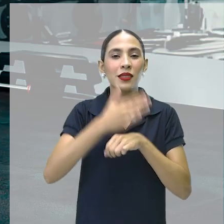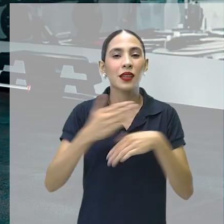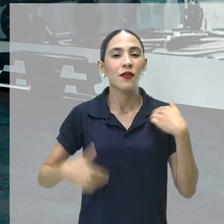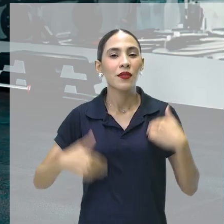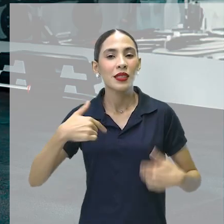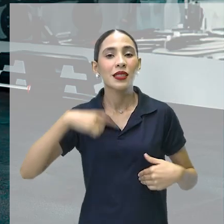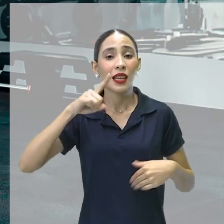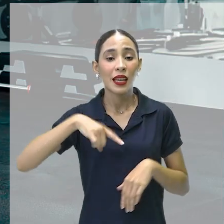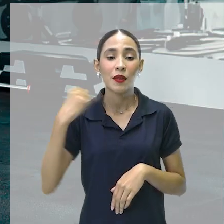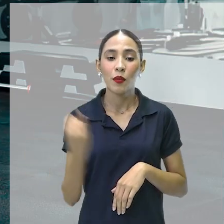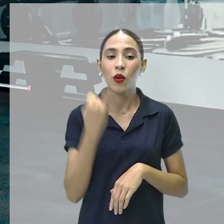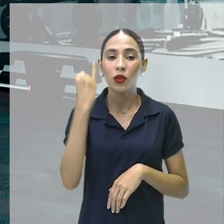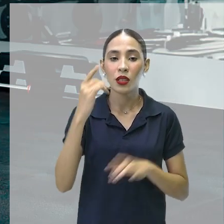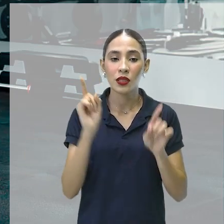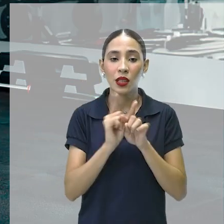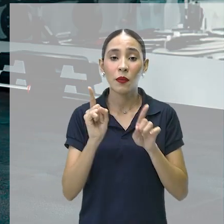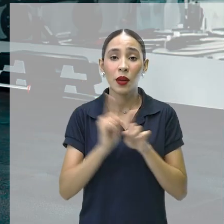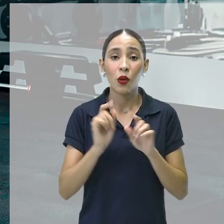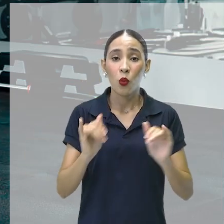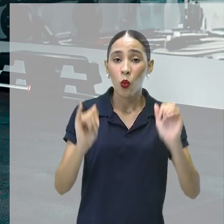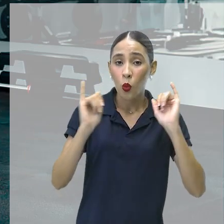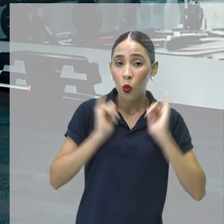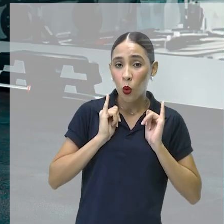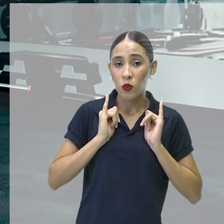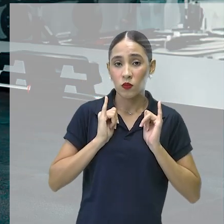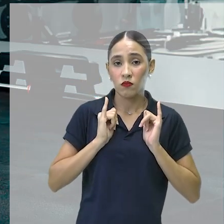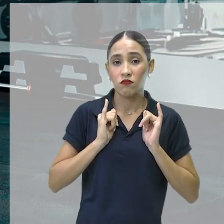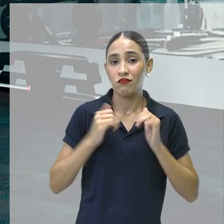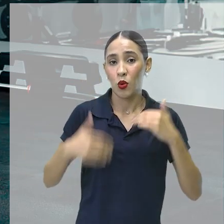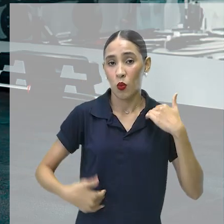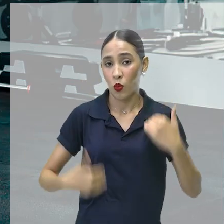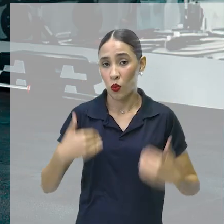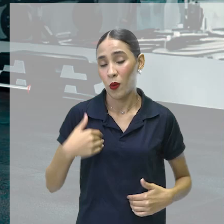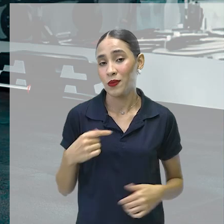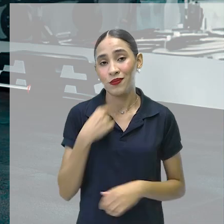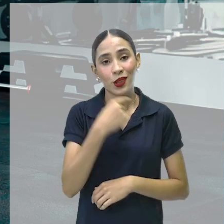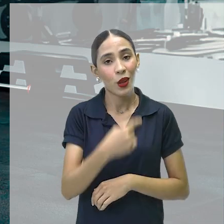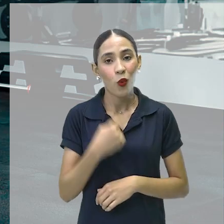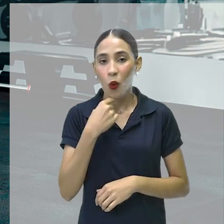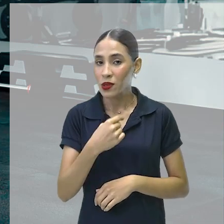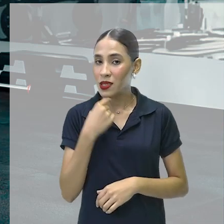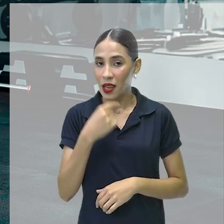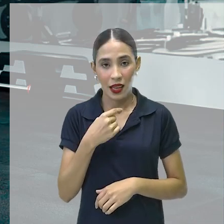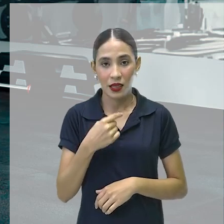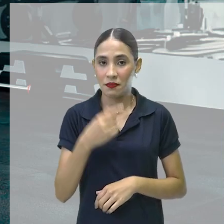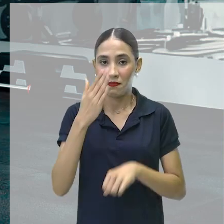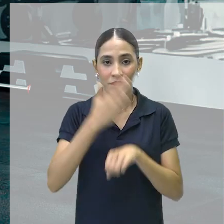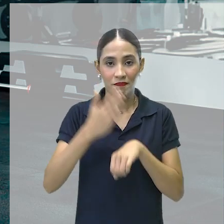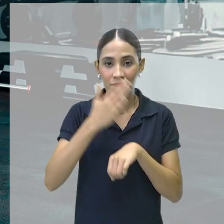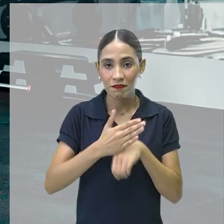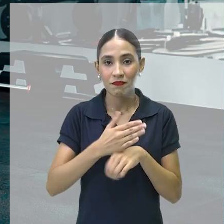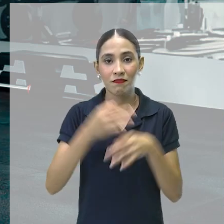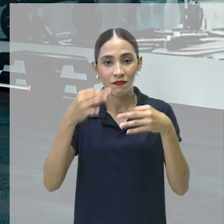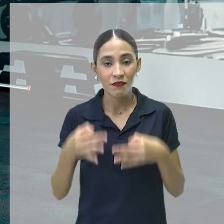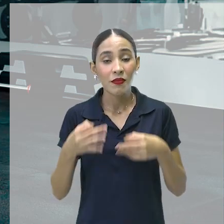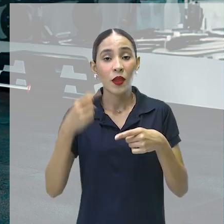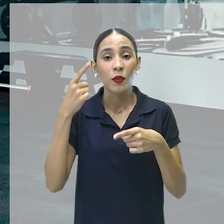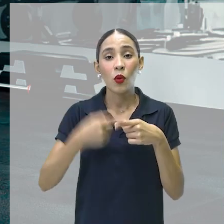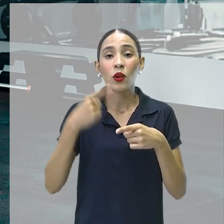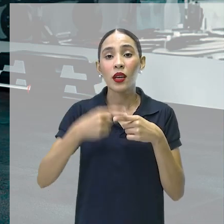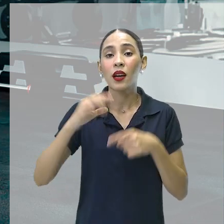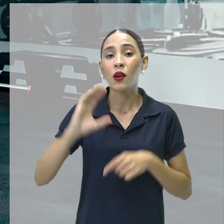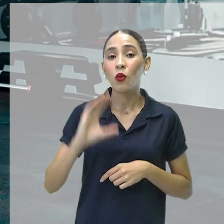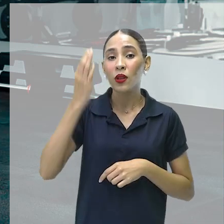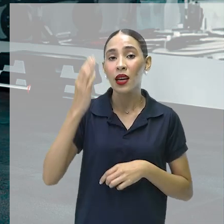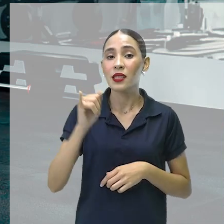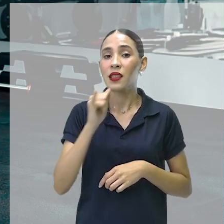muito importante. Quando o corpo não relaxa, não consegue o condicionamento físico. Isso acontece porque ele